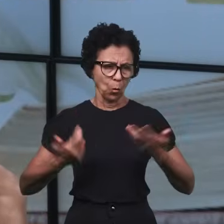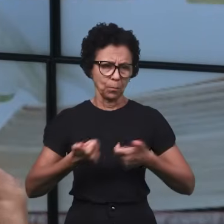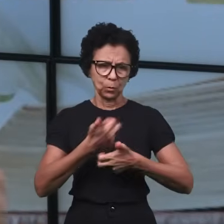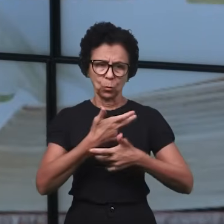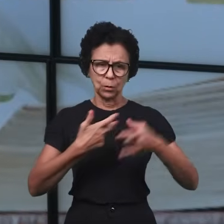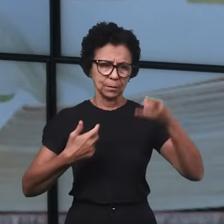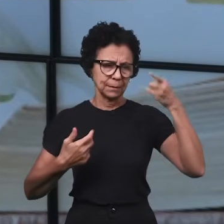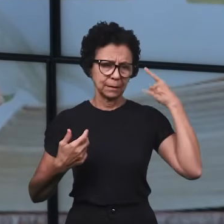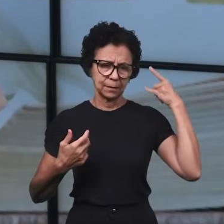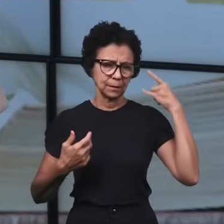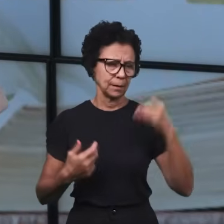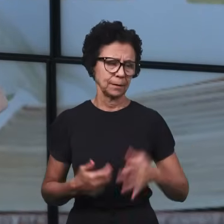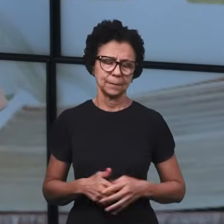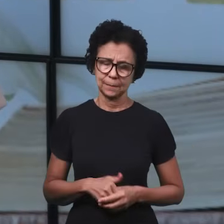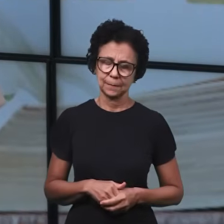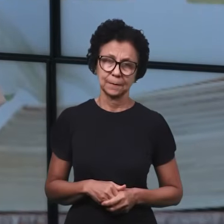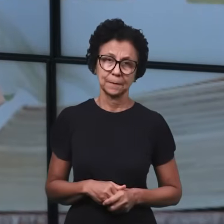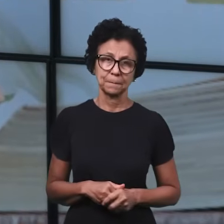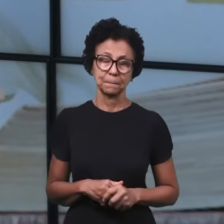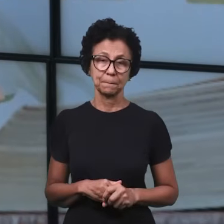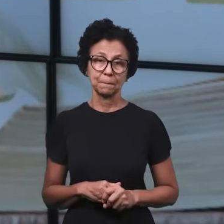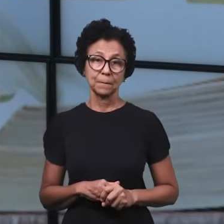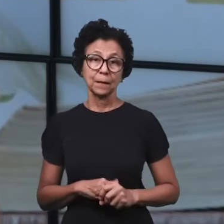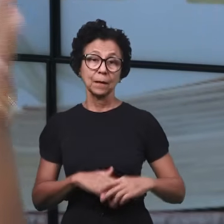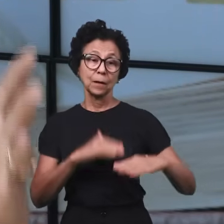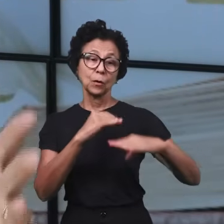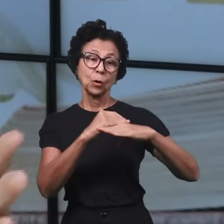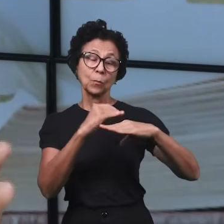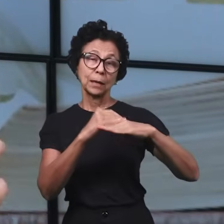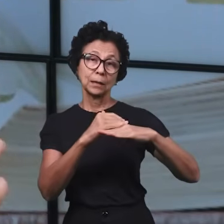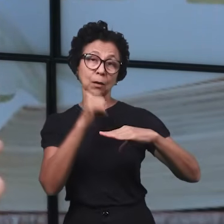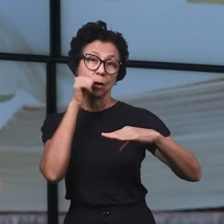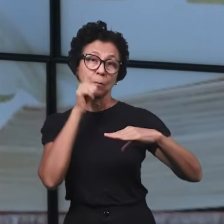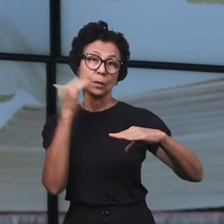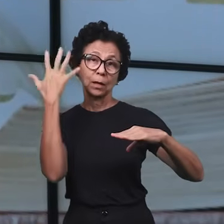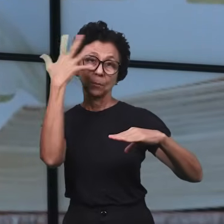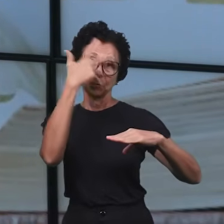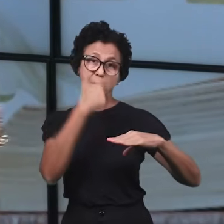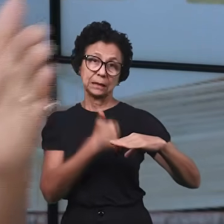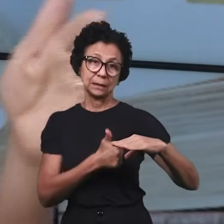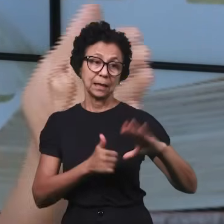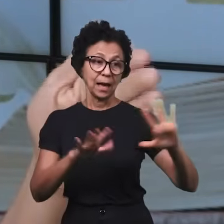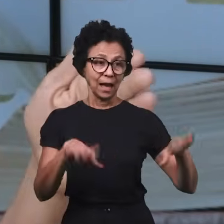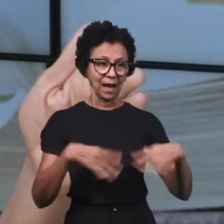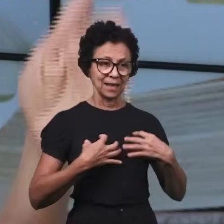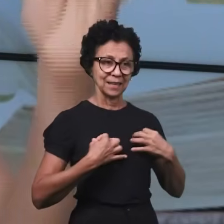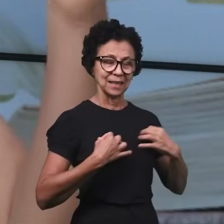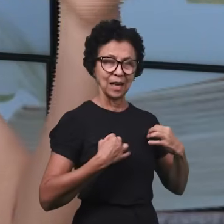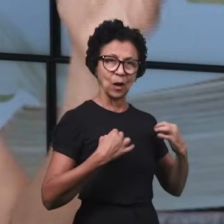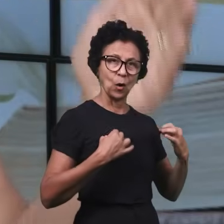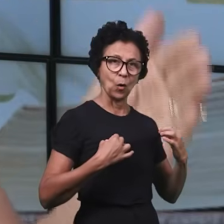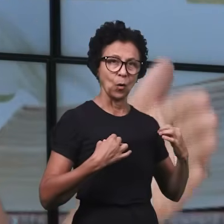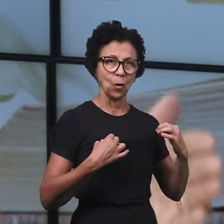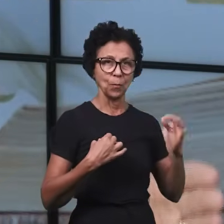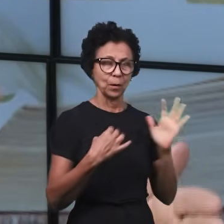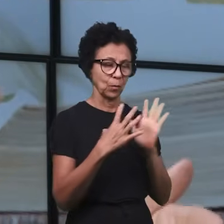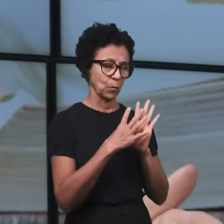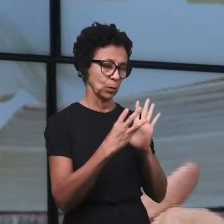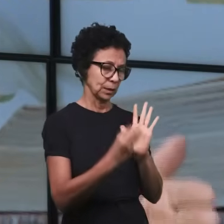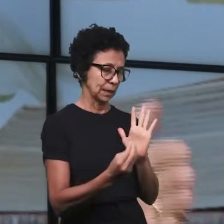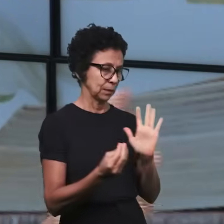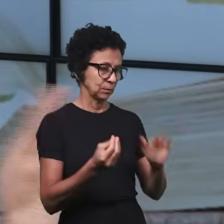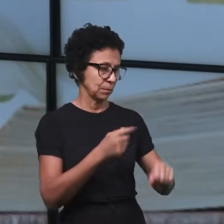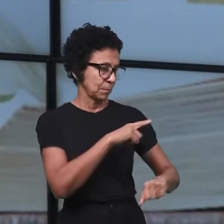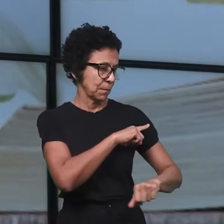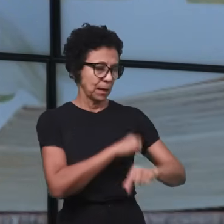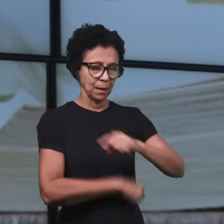E hoje nós vemos o seguinte: o padrão de beleza é a roupa tal. Então, todo mundo quer usar